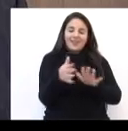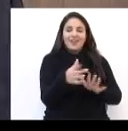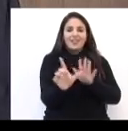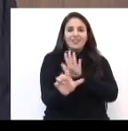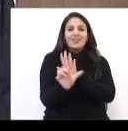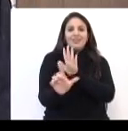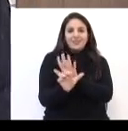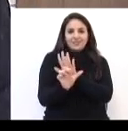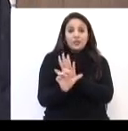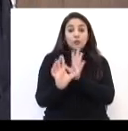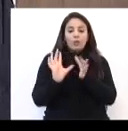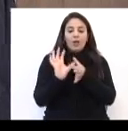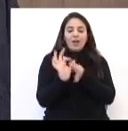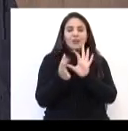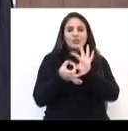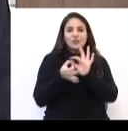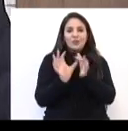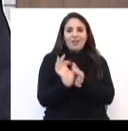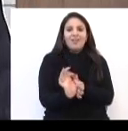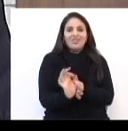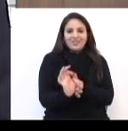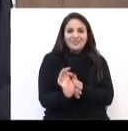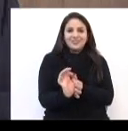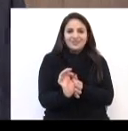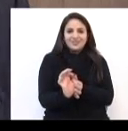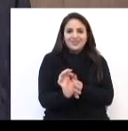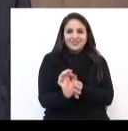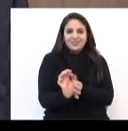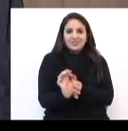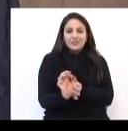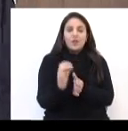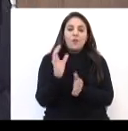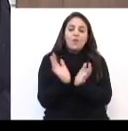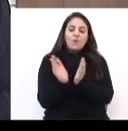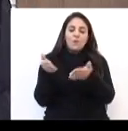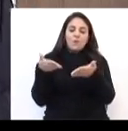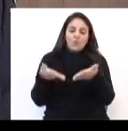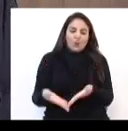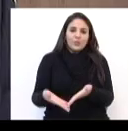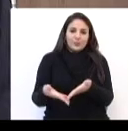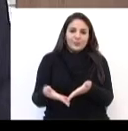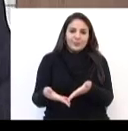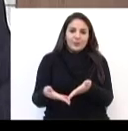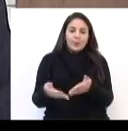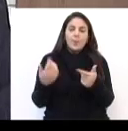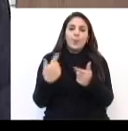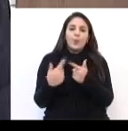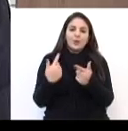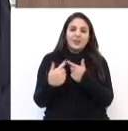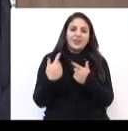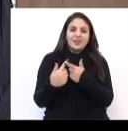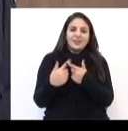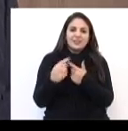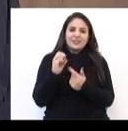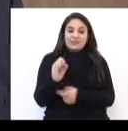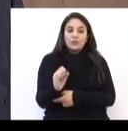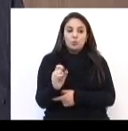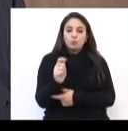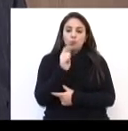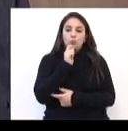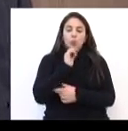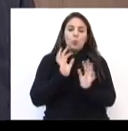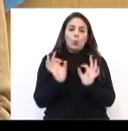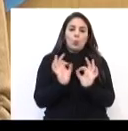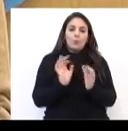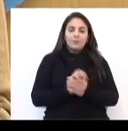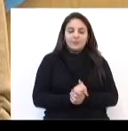tudo está contingenciado ao fórum, que é esta ferramenta que vai dinamizar o plano, porque senão ele vai ficar inócuo e nós não